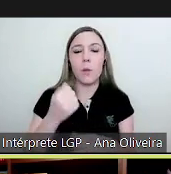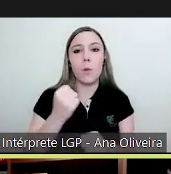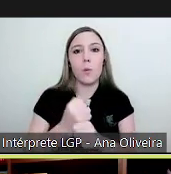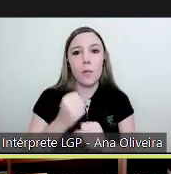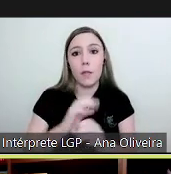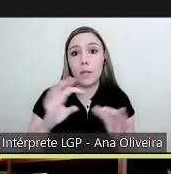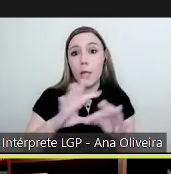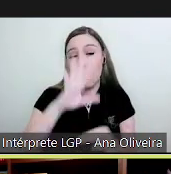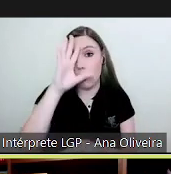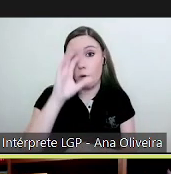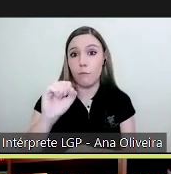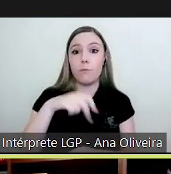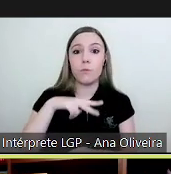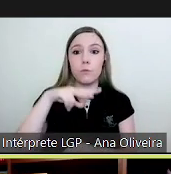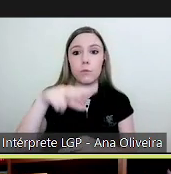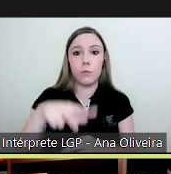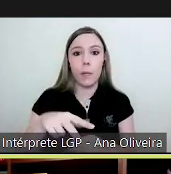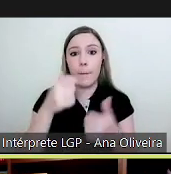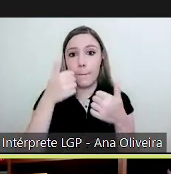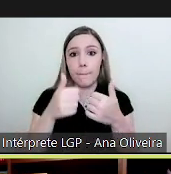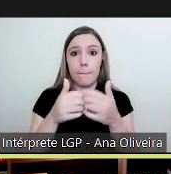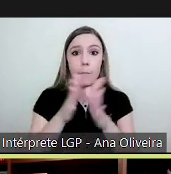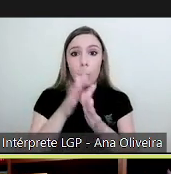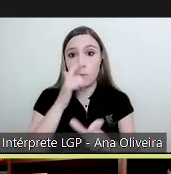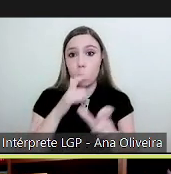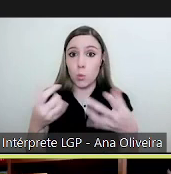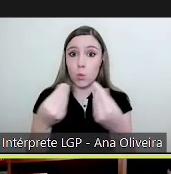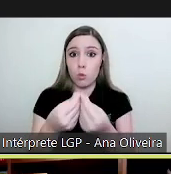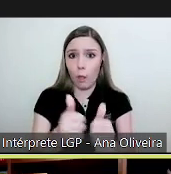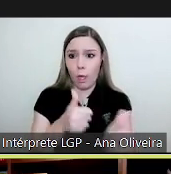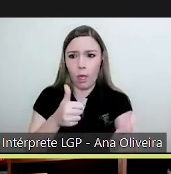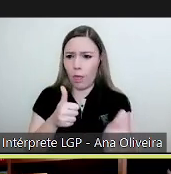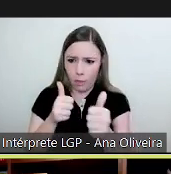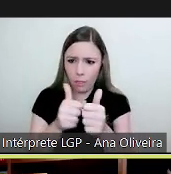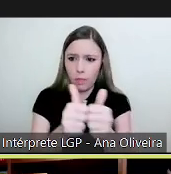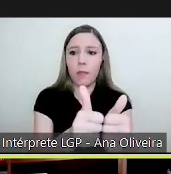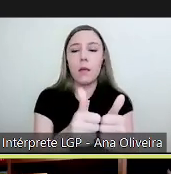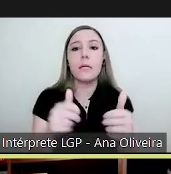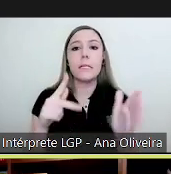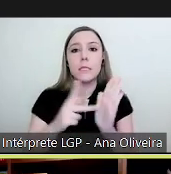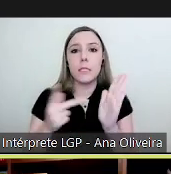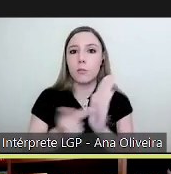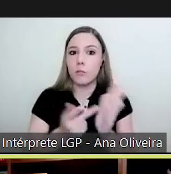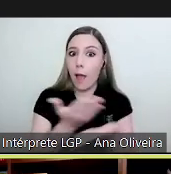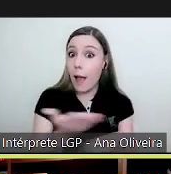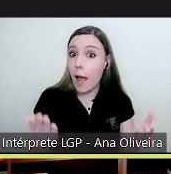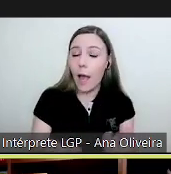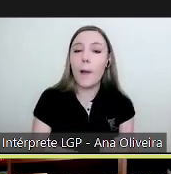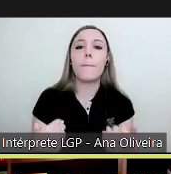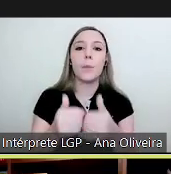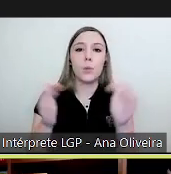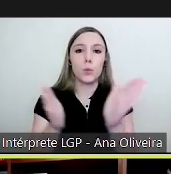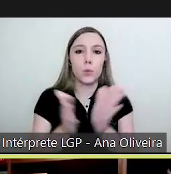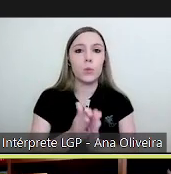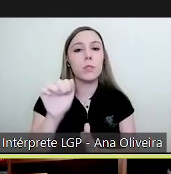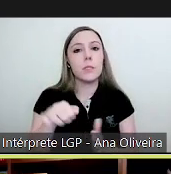português, não deixar ninguém para trás, a tecnologia ao serviço de todos, mas de